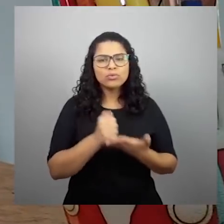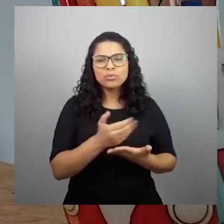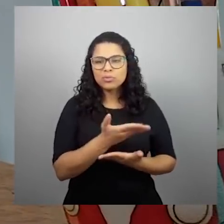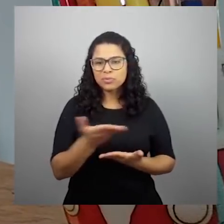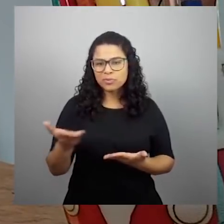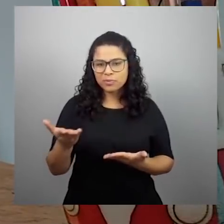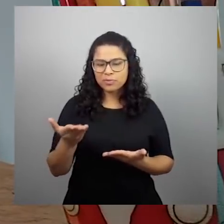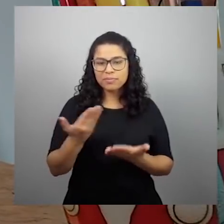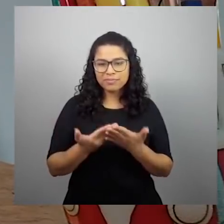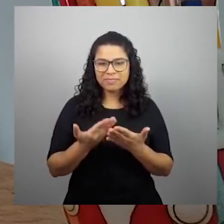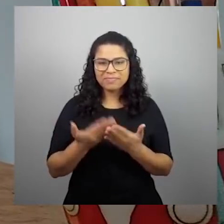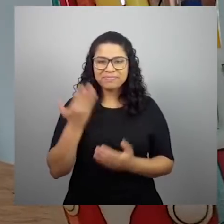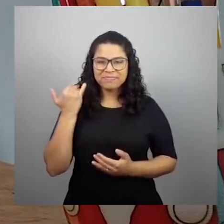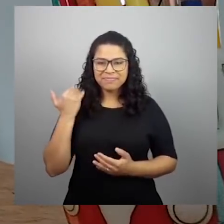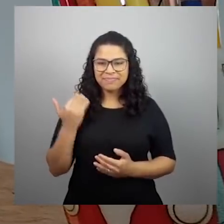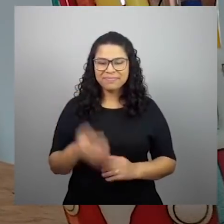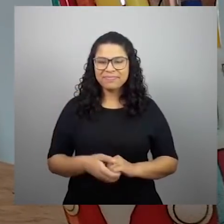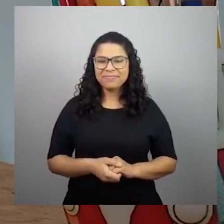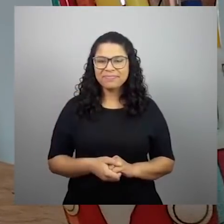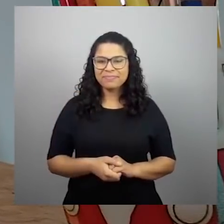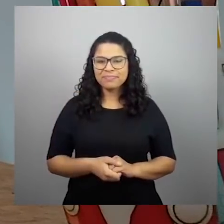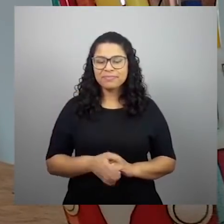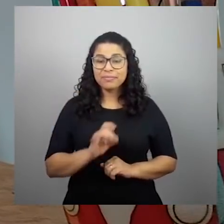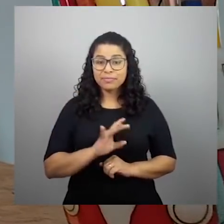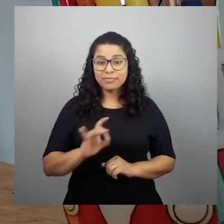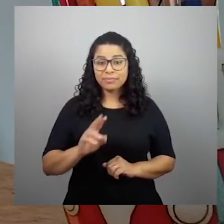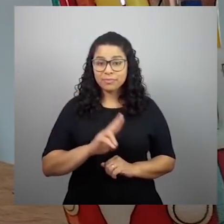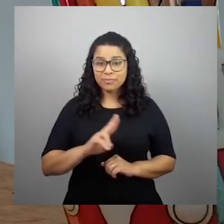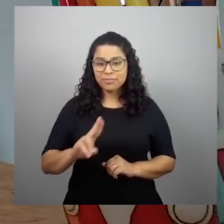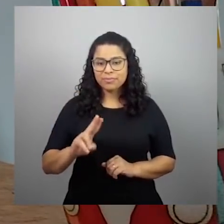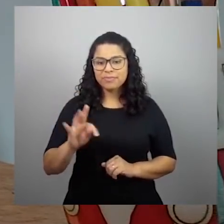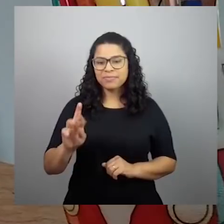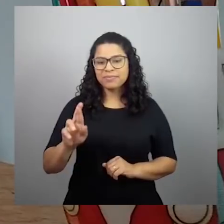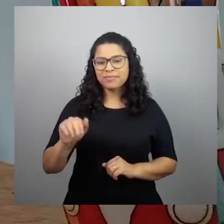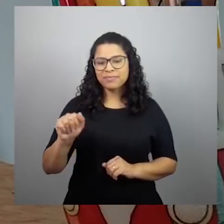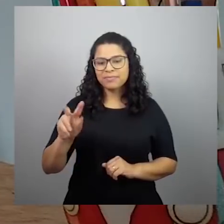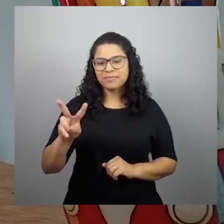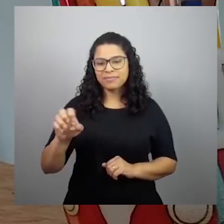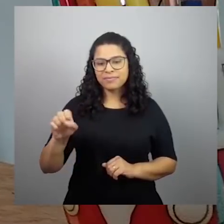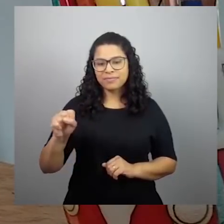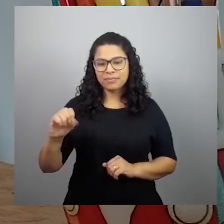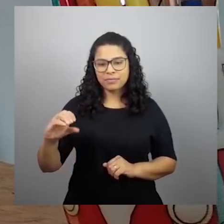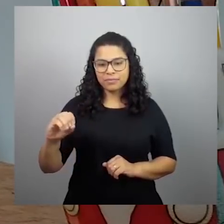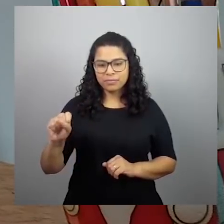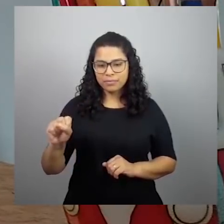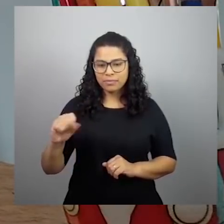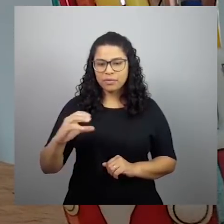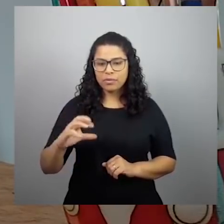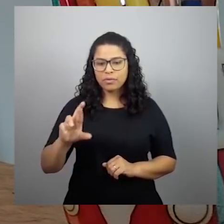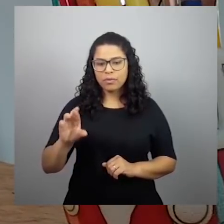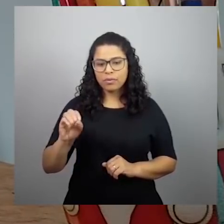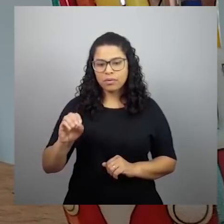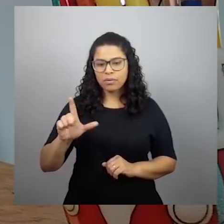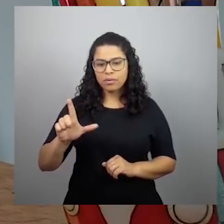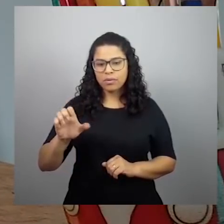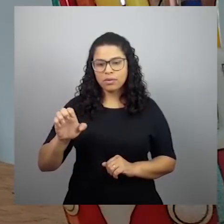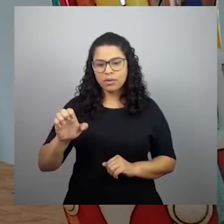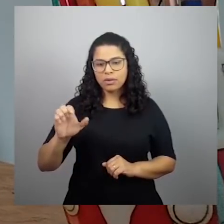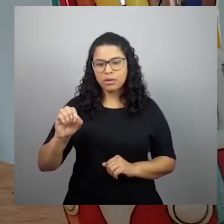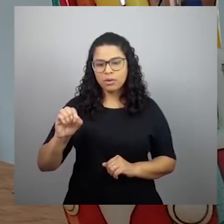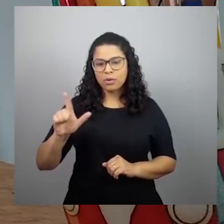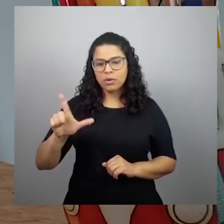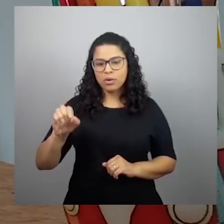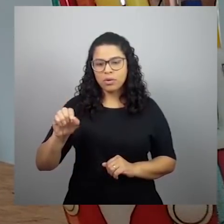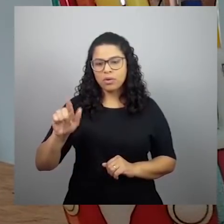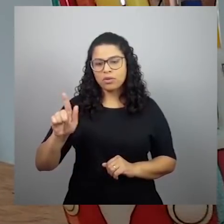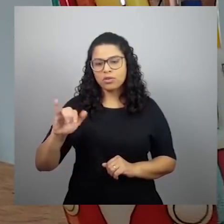para vocês no último vídeo. E os espetáculos se chamam Travessos e Coreológica Ludos. Cada